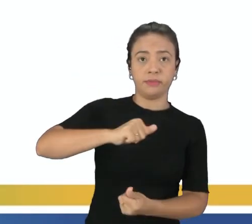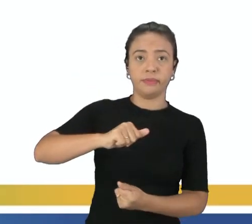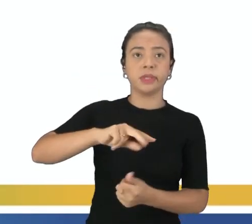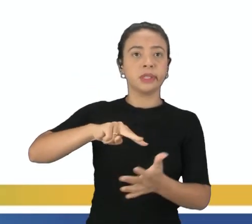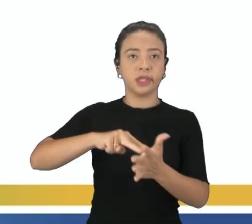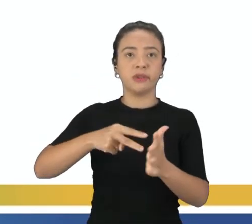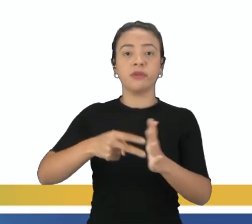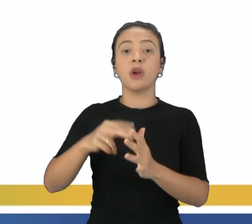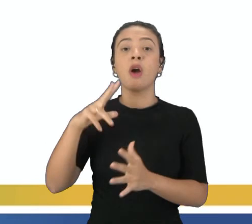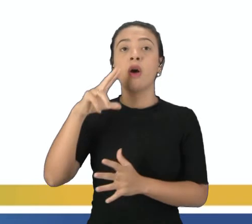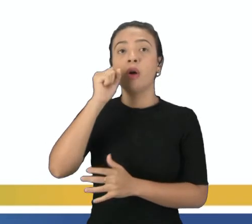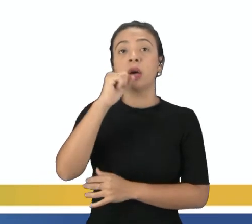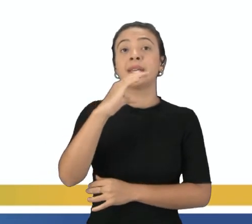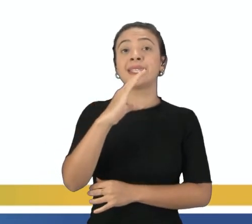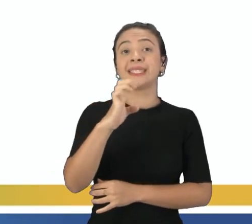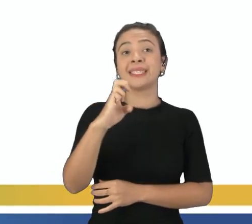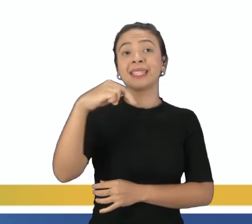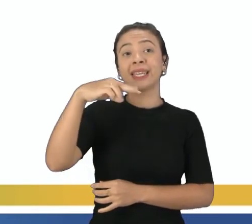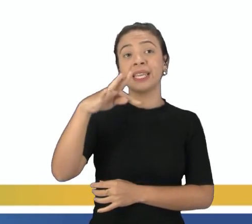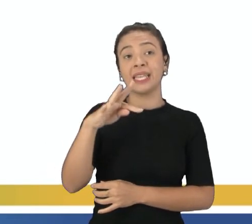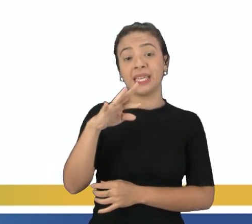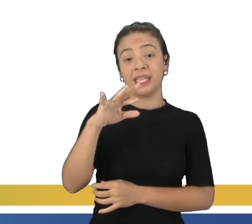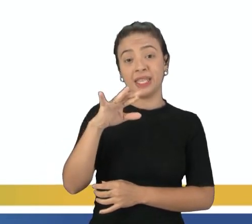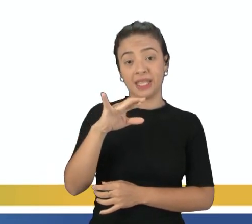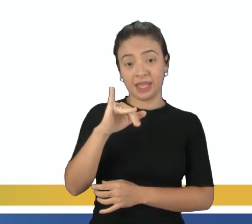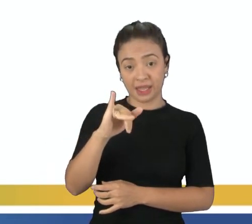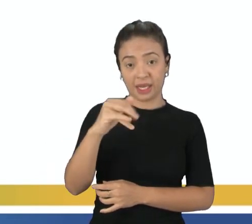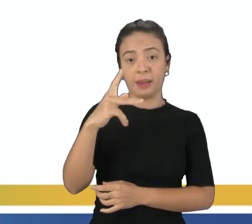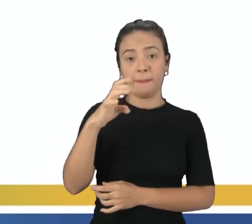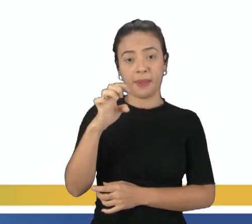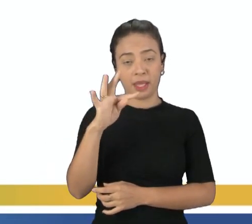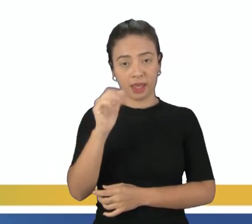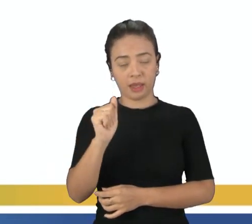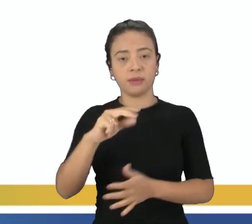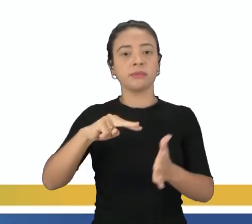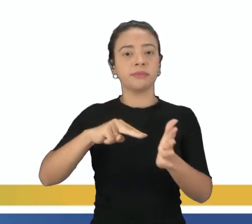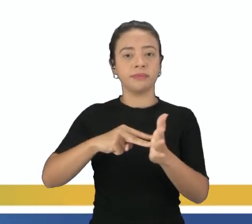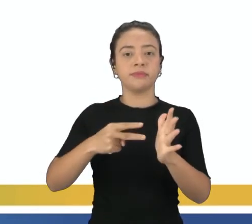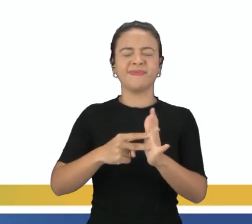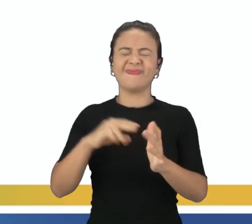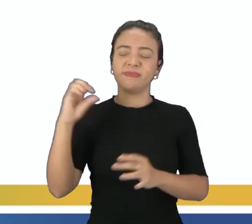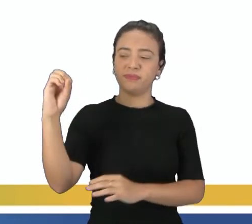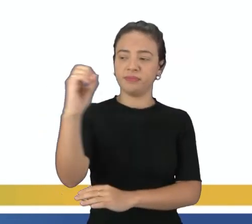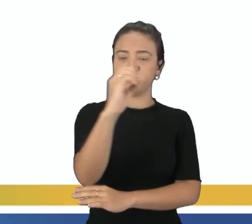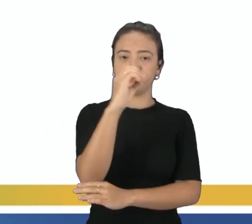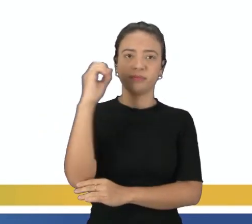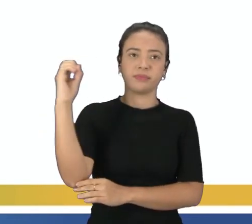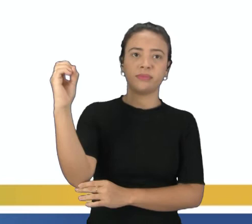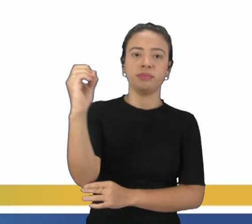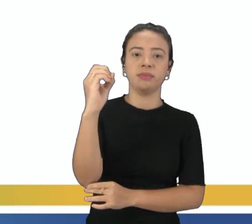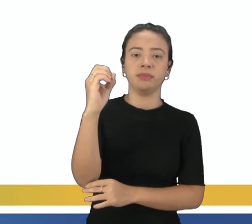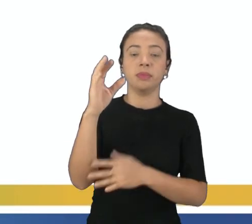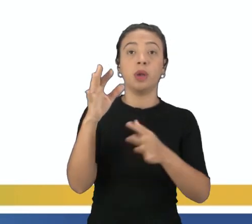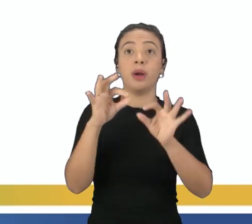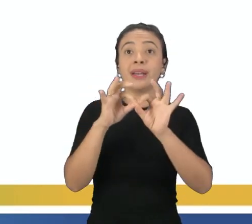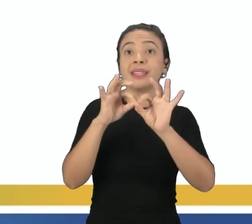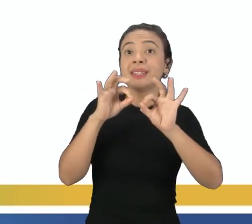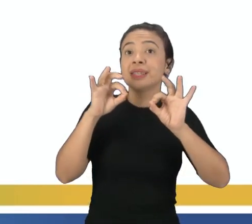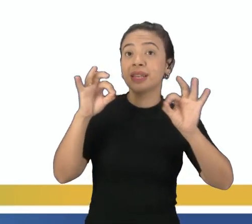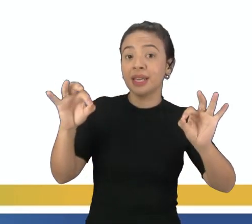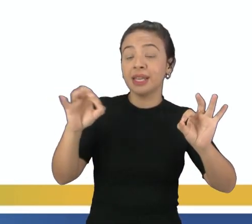chamada força centrípeta, responsável pela variação de direção do satélite. As retas